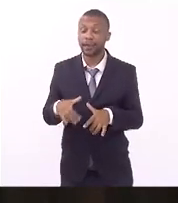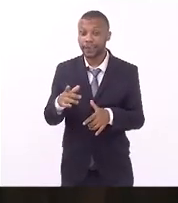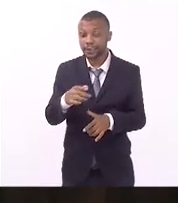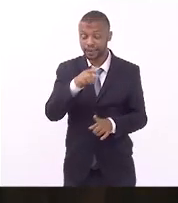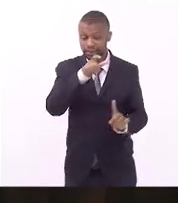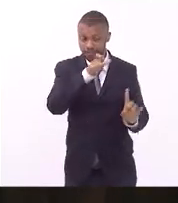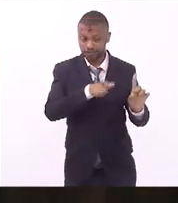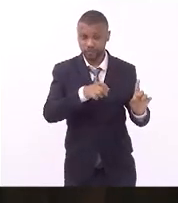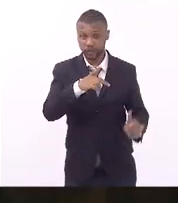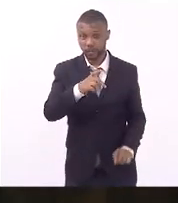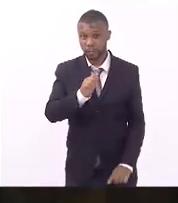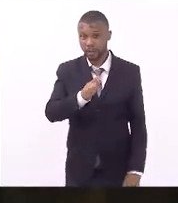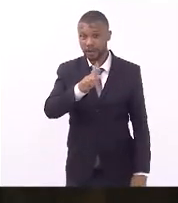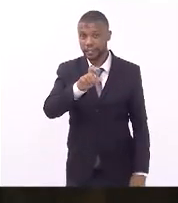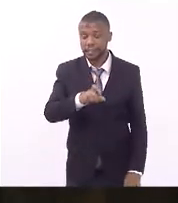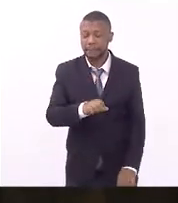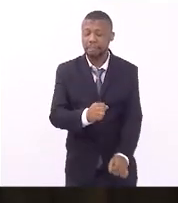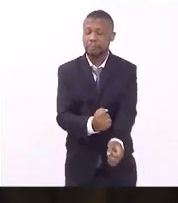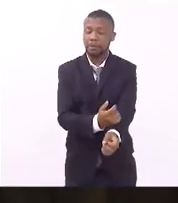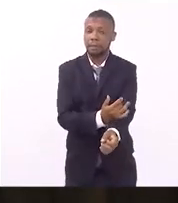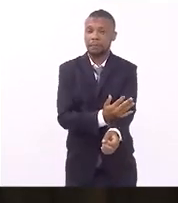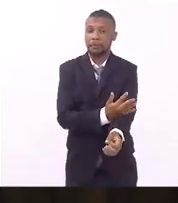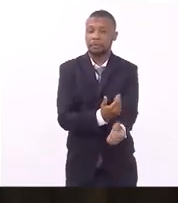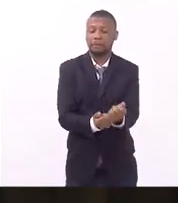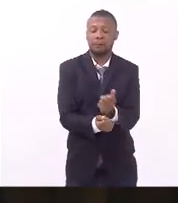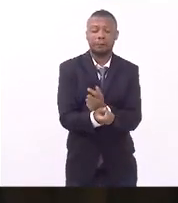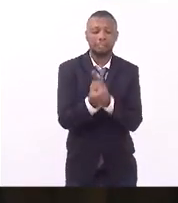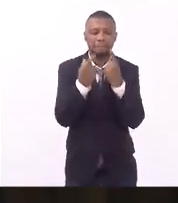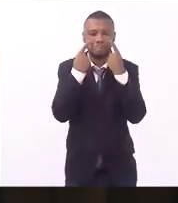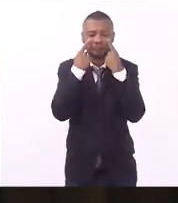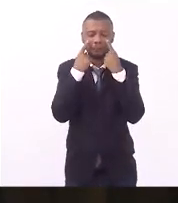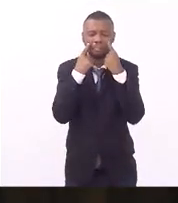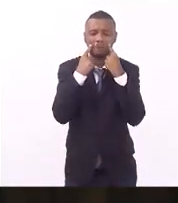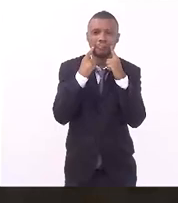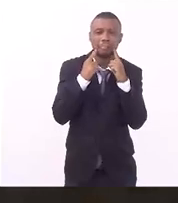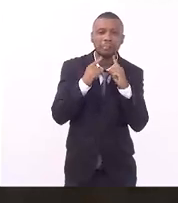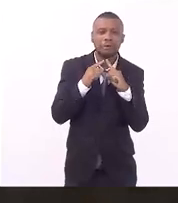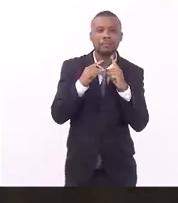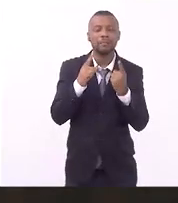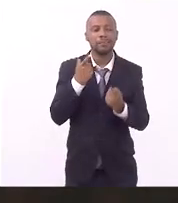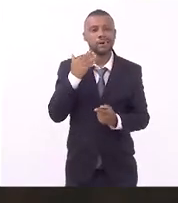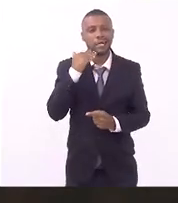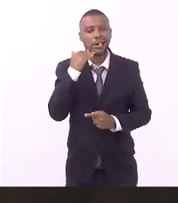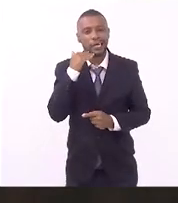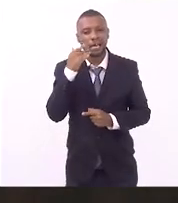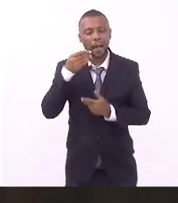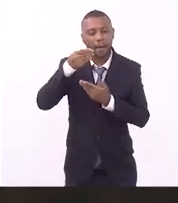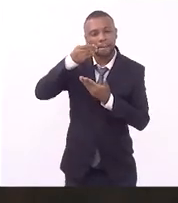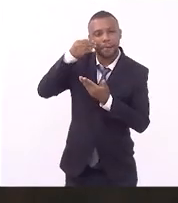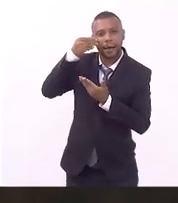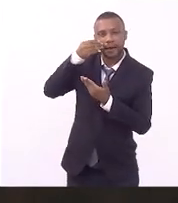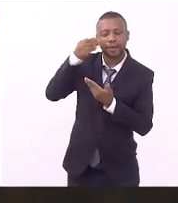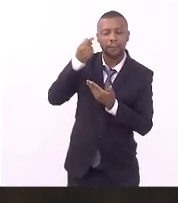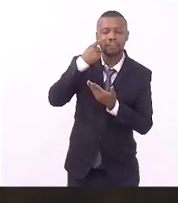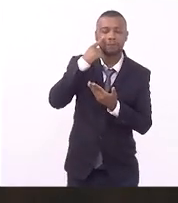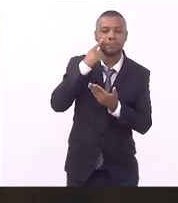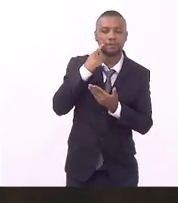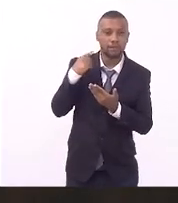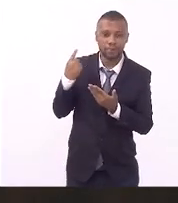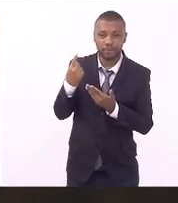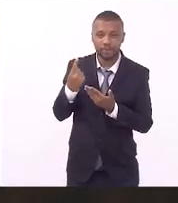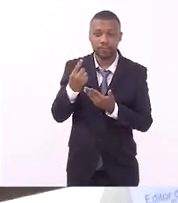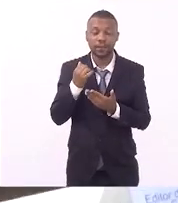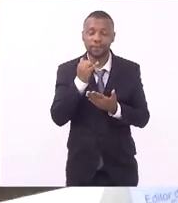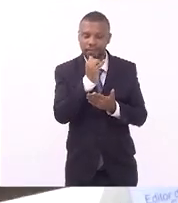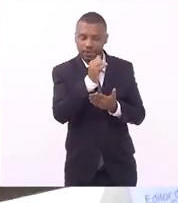pajê me fez chorar, estragou a minha maquiagem, viu, dona Regina? A senhora dá um jeito nele lá em casa, quando chegar em casa,